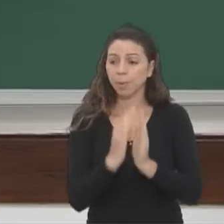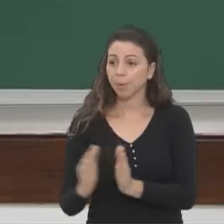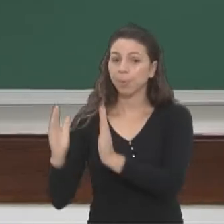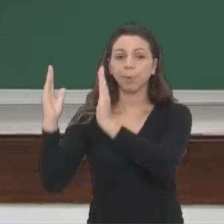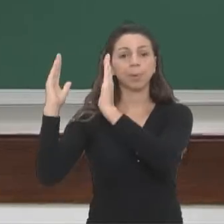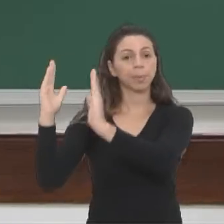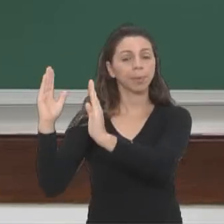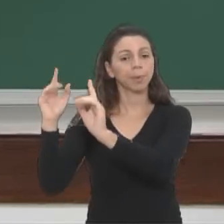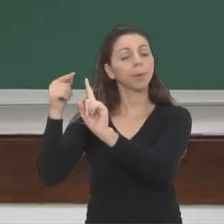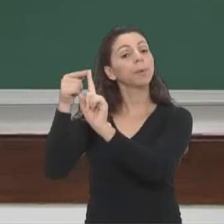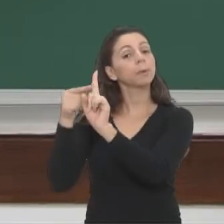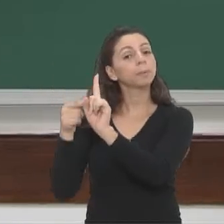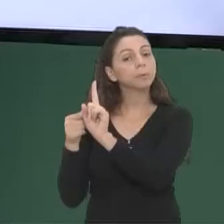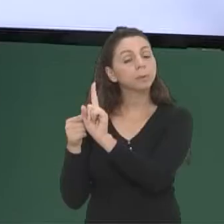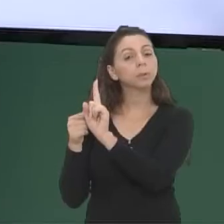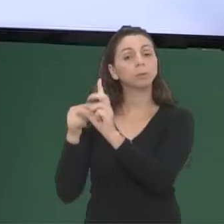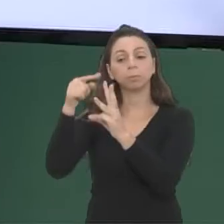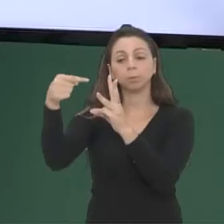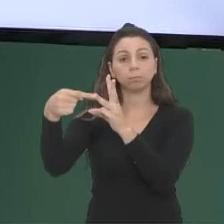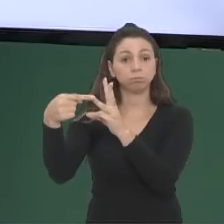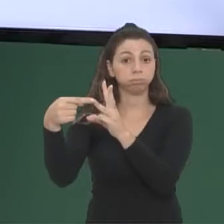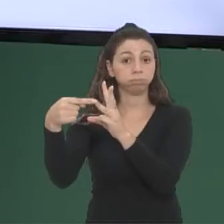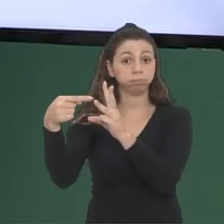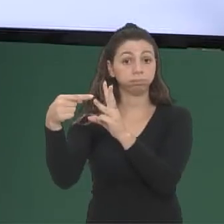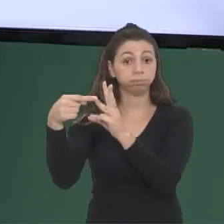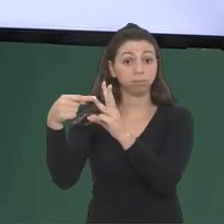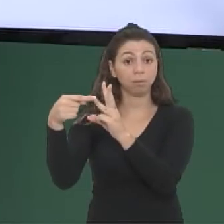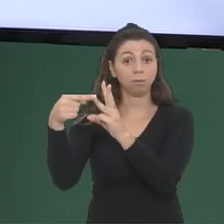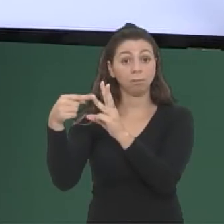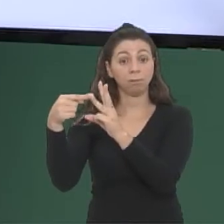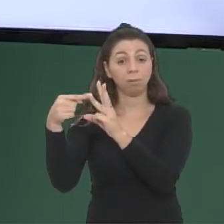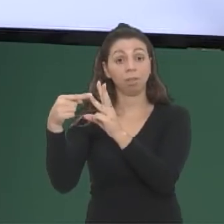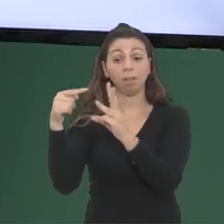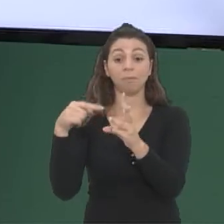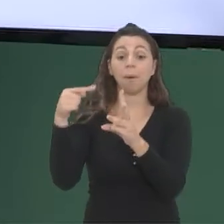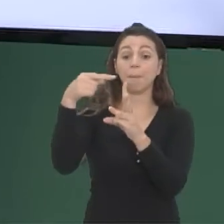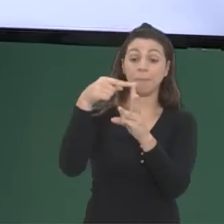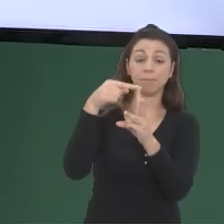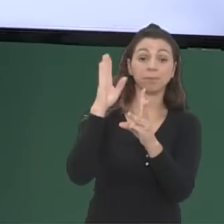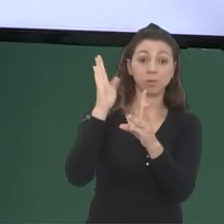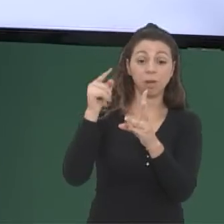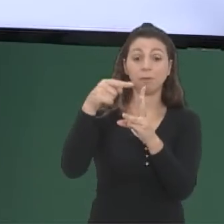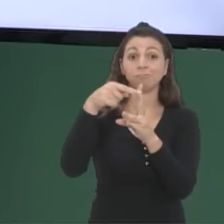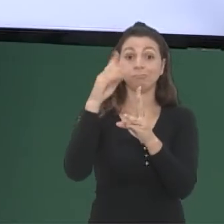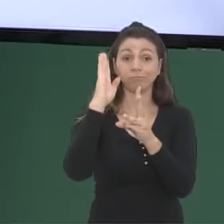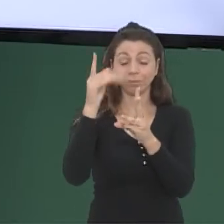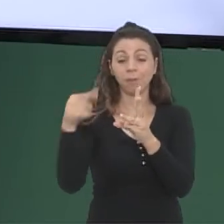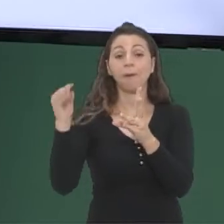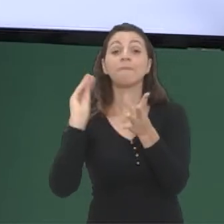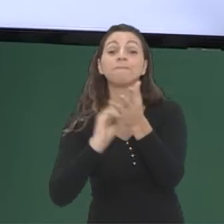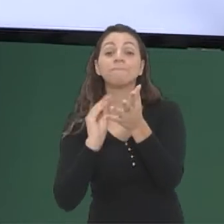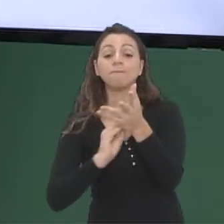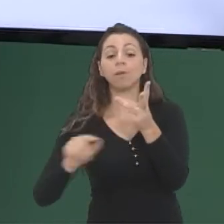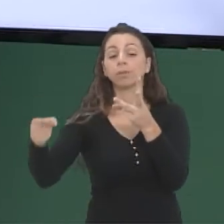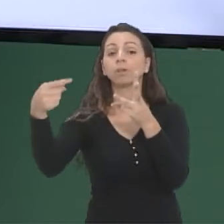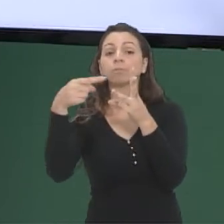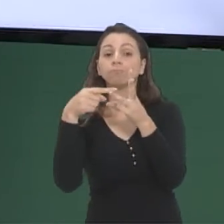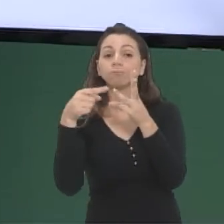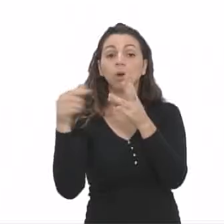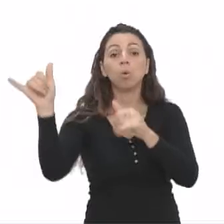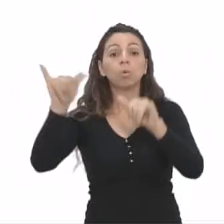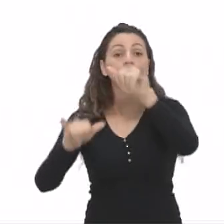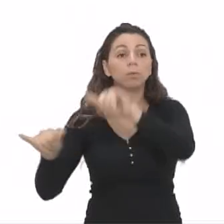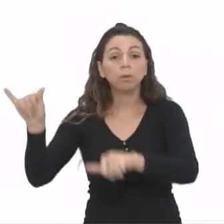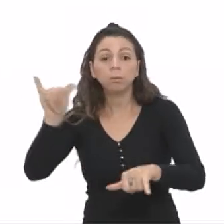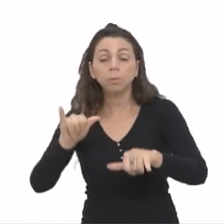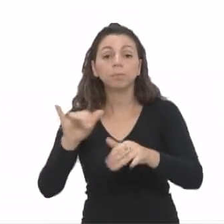tipo de intemperismo que a gente vai conhecer na nossa aula de hoje. Já vimos o físico e já vimos o biológico. E falta o químico. Então, o intemperismo